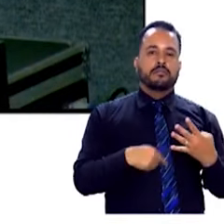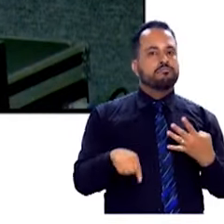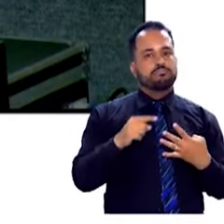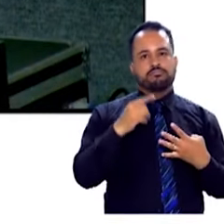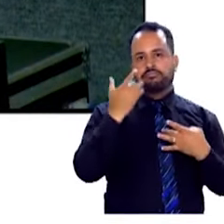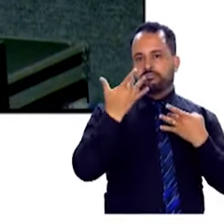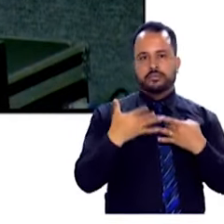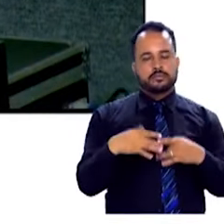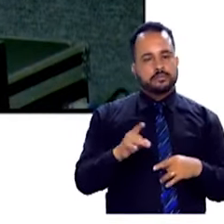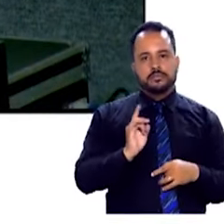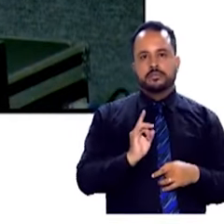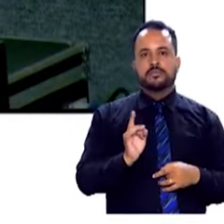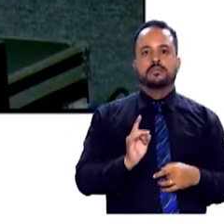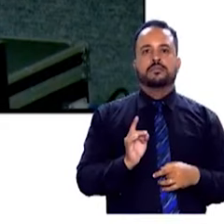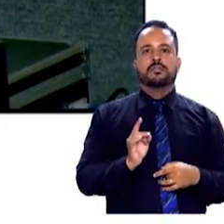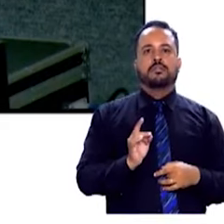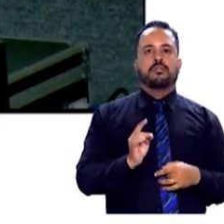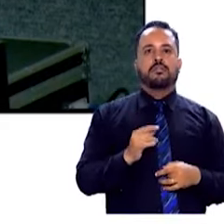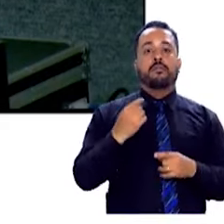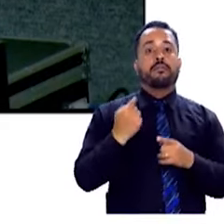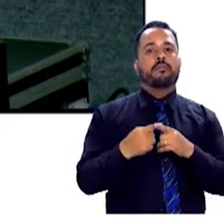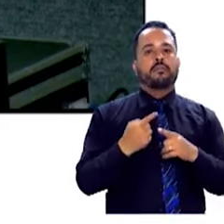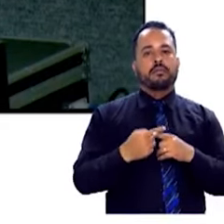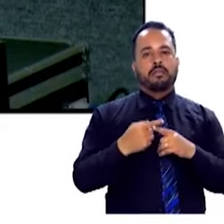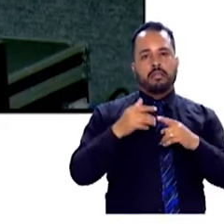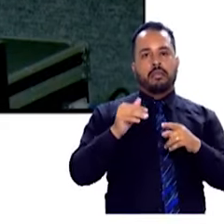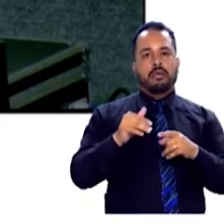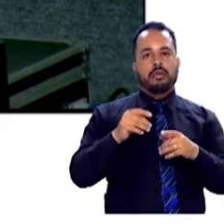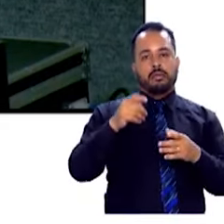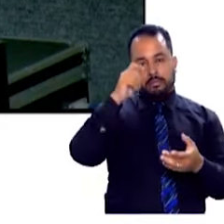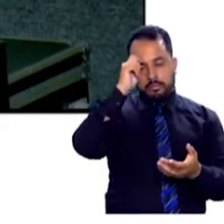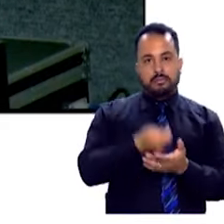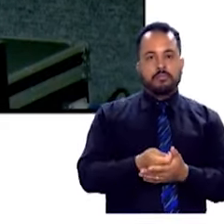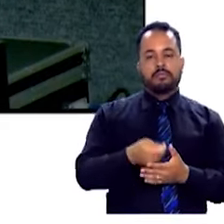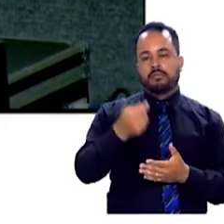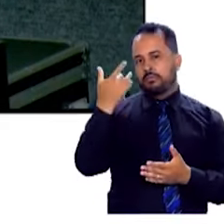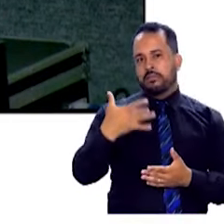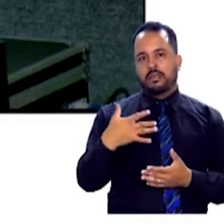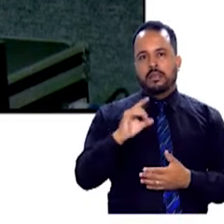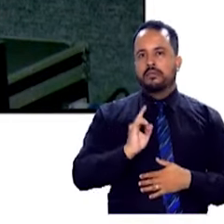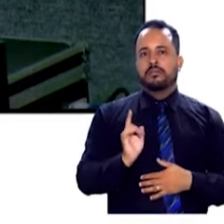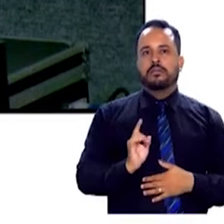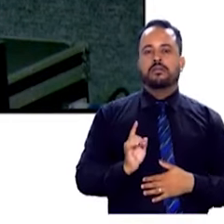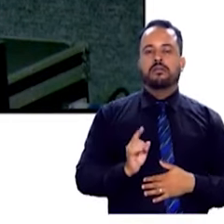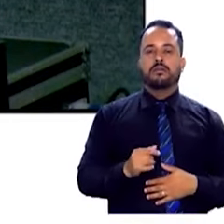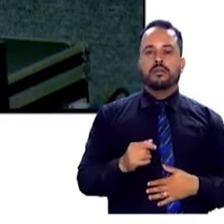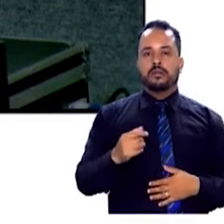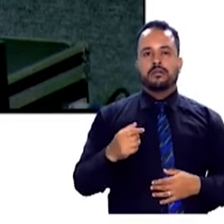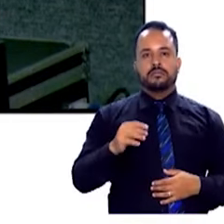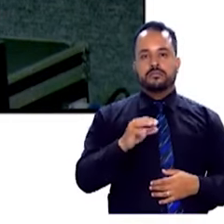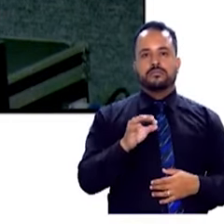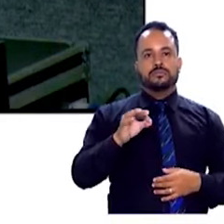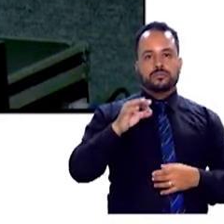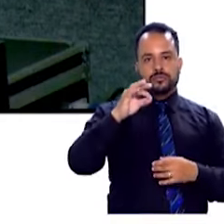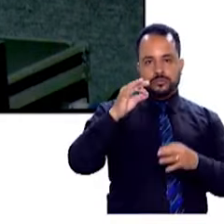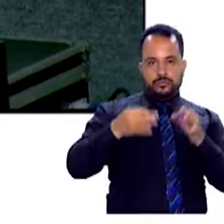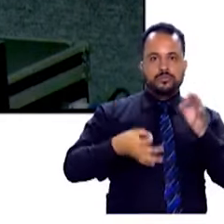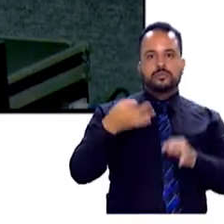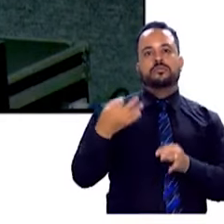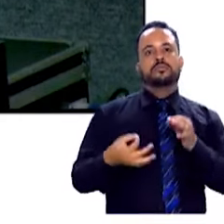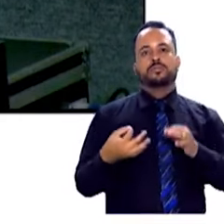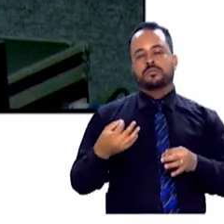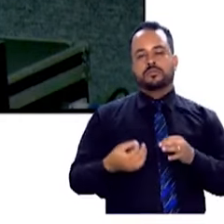a rácio decidente os juízes discutem discordam os